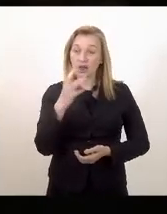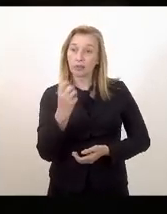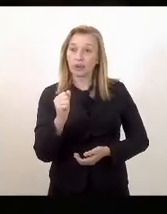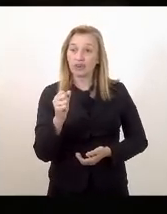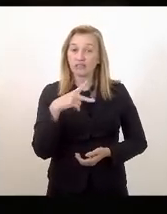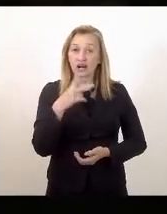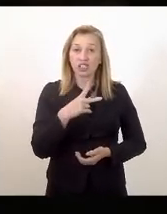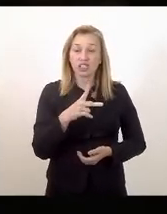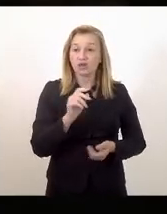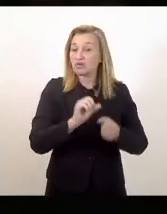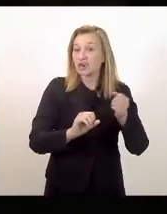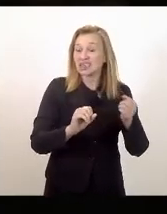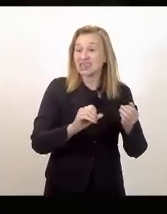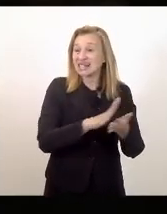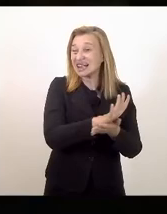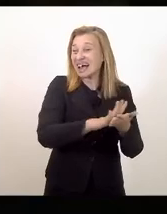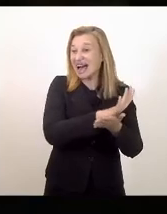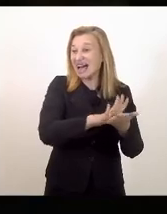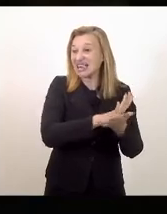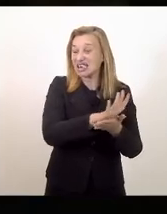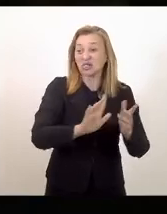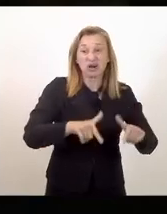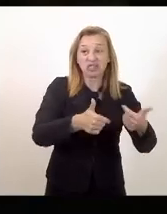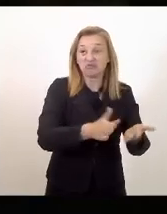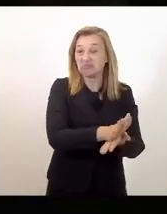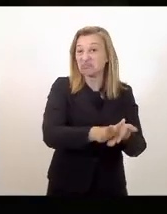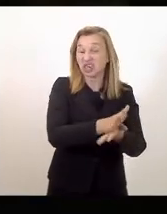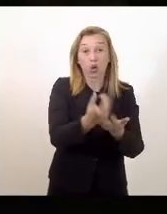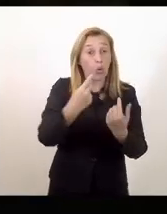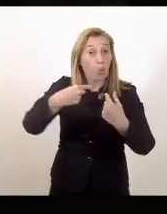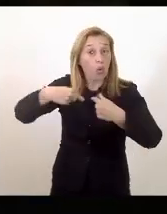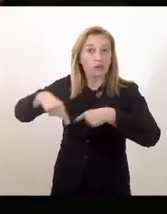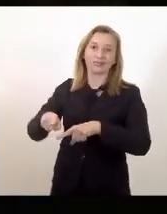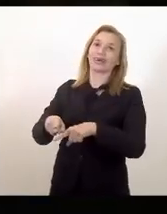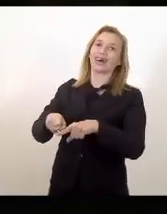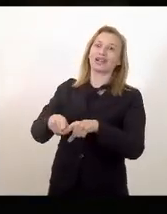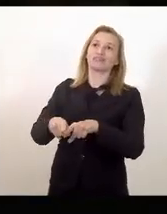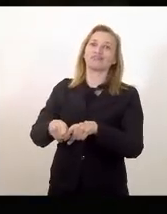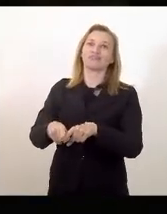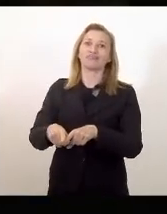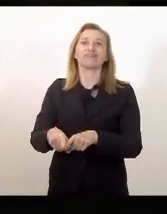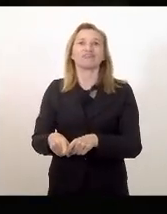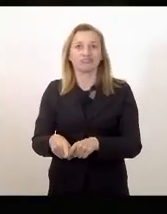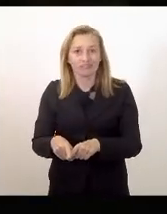não fazia nenhum efeito, muito pelo contrário, teria